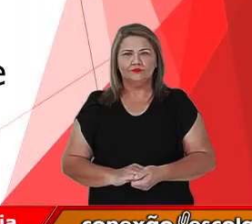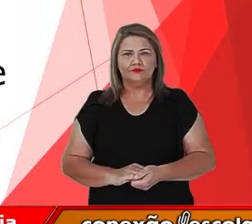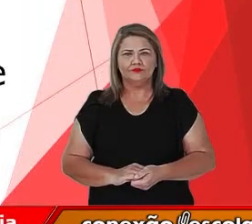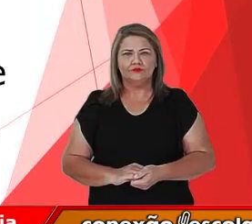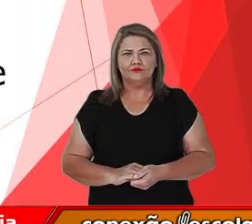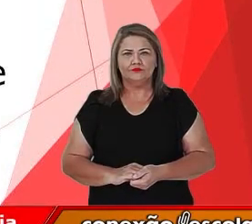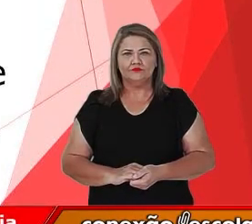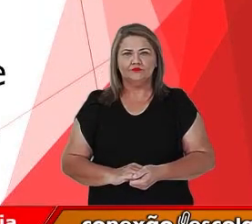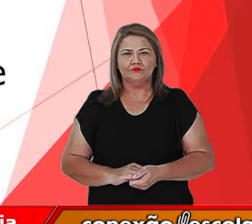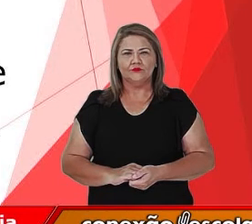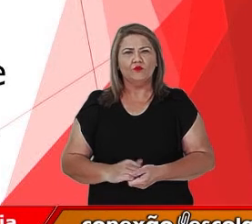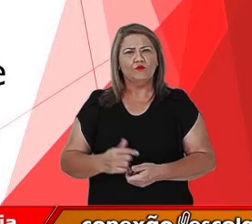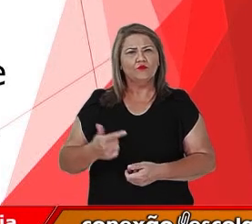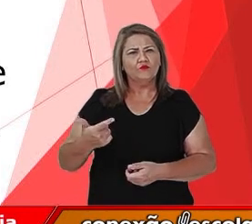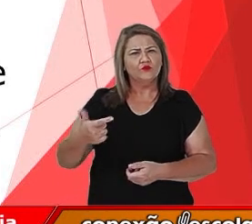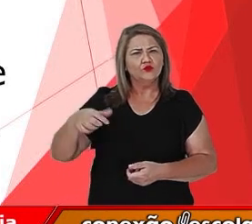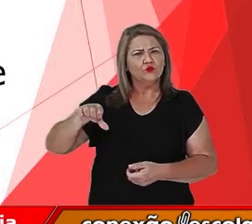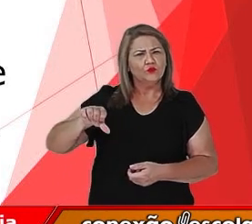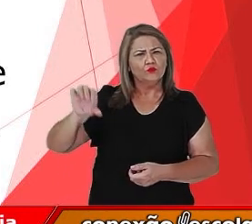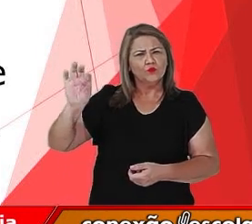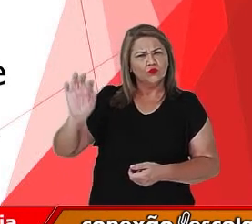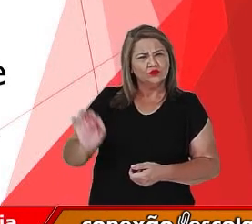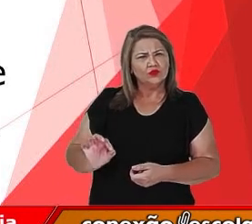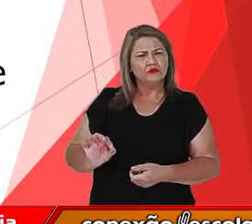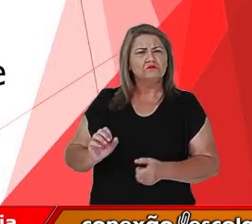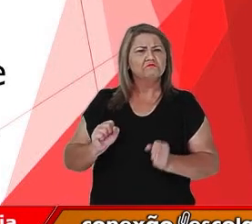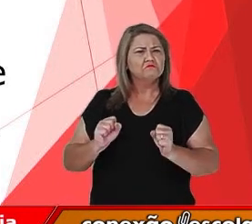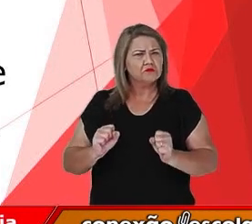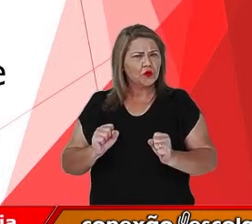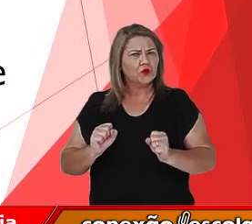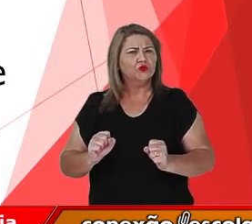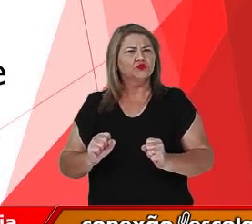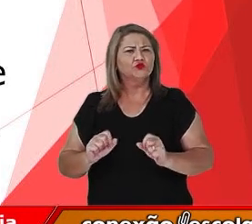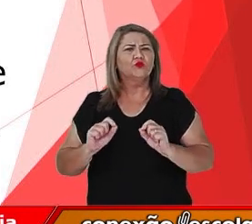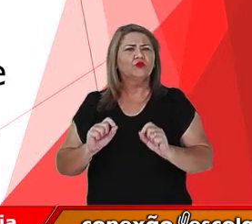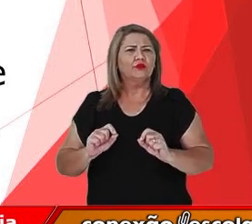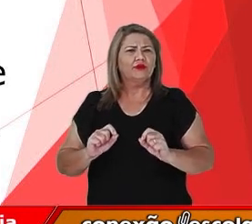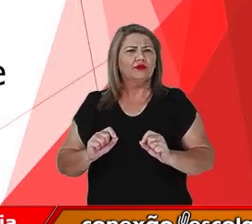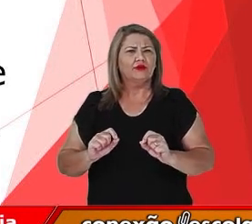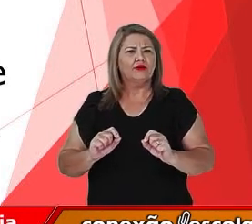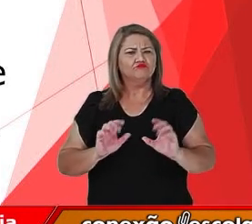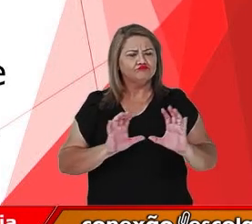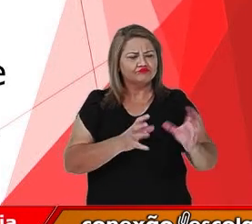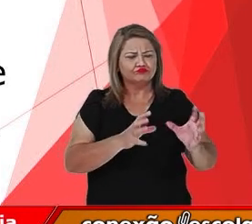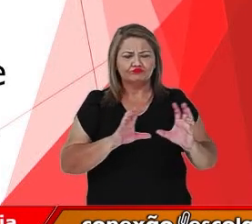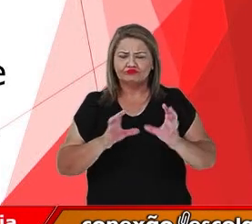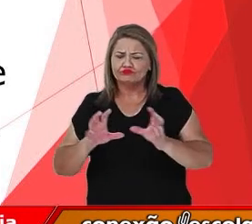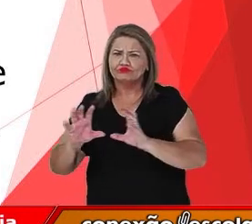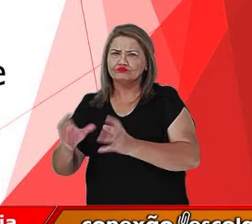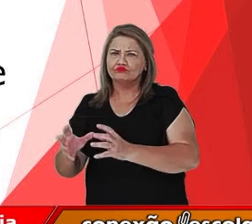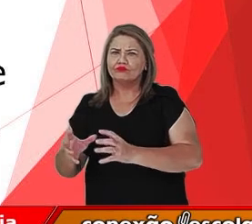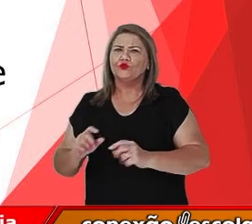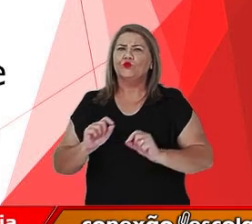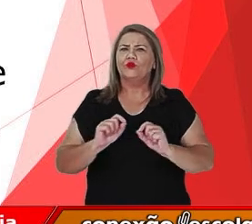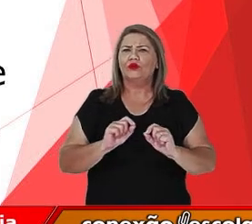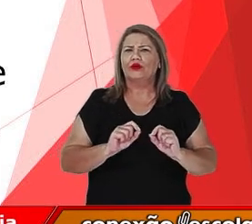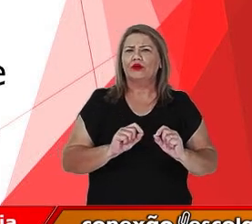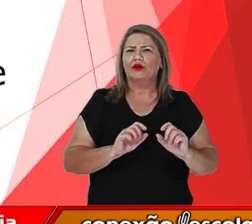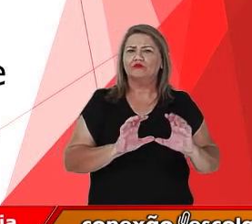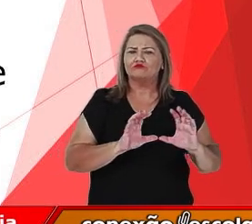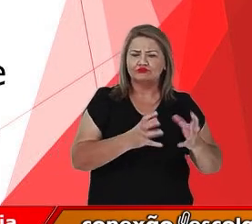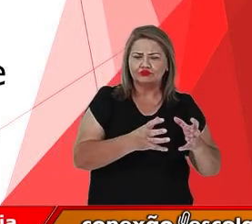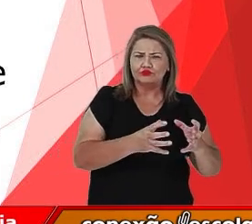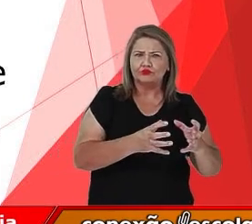Aqueles 29% podem ser classificados por dois critérios.